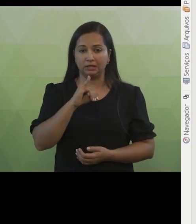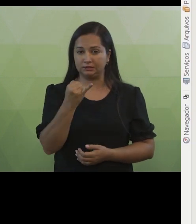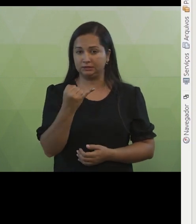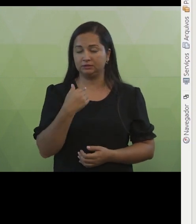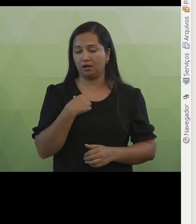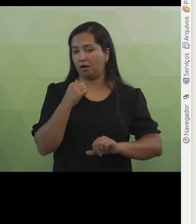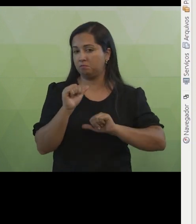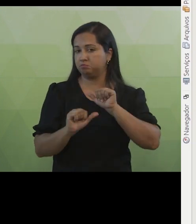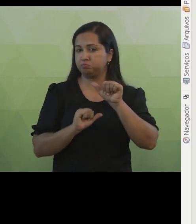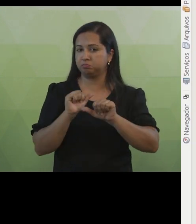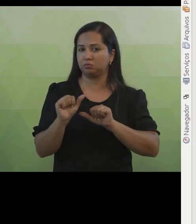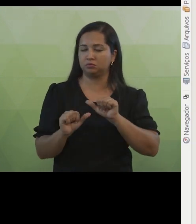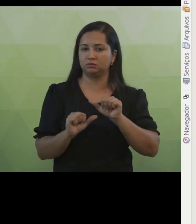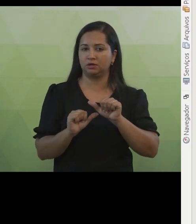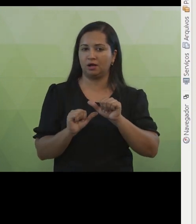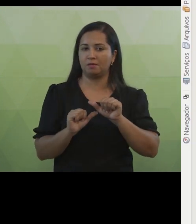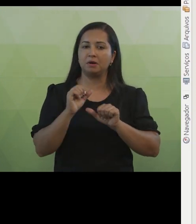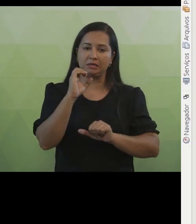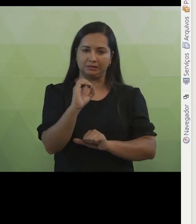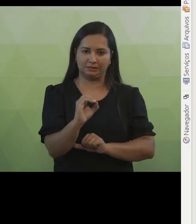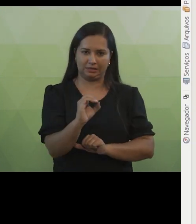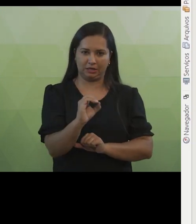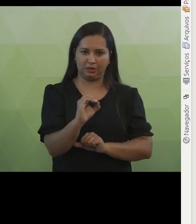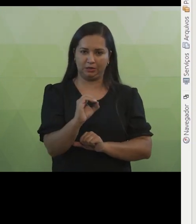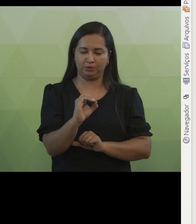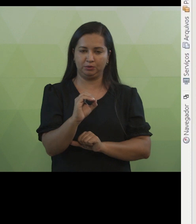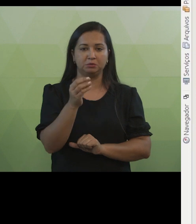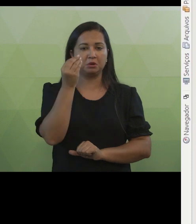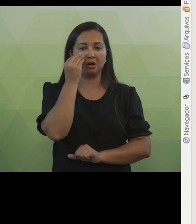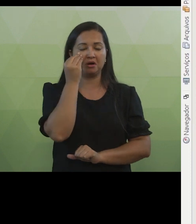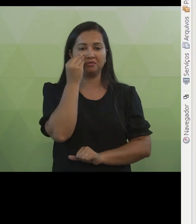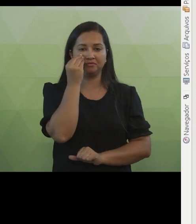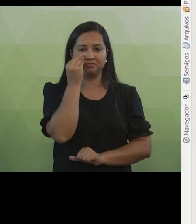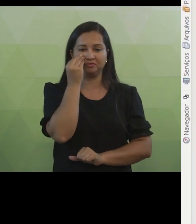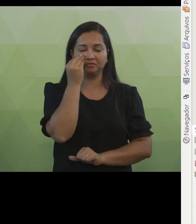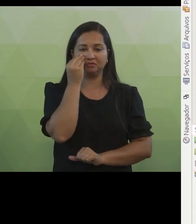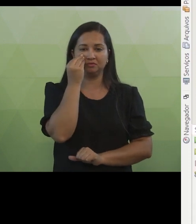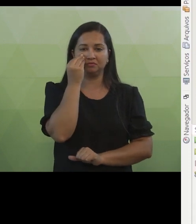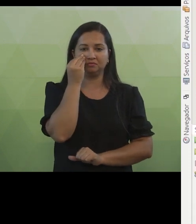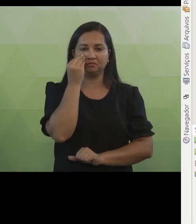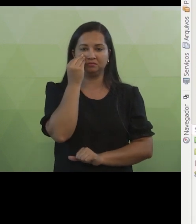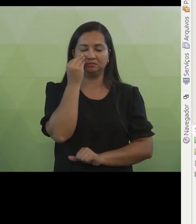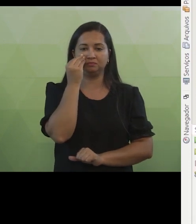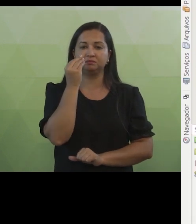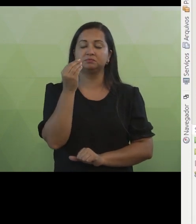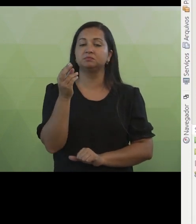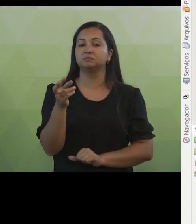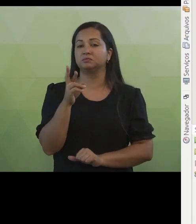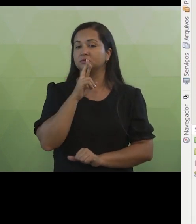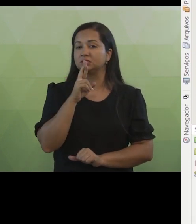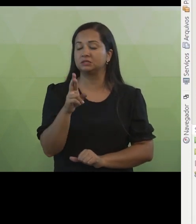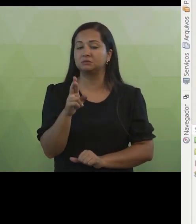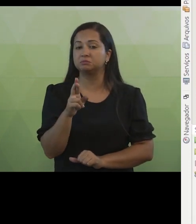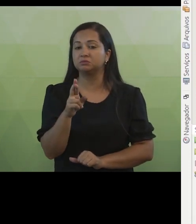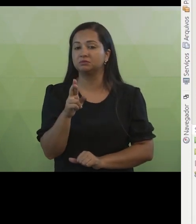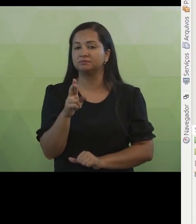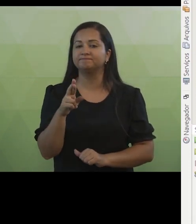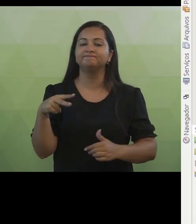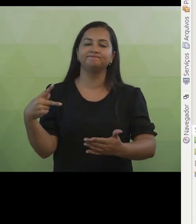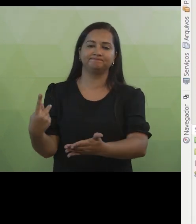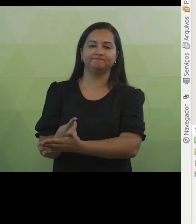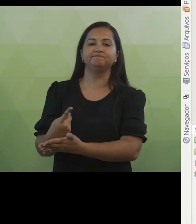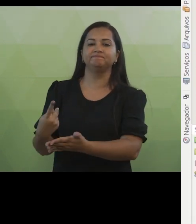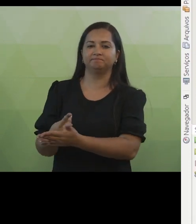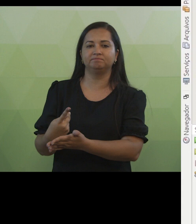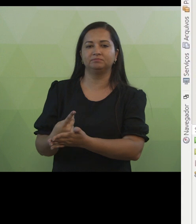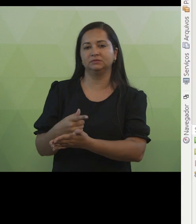meu denominador para 0, nós vamos verificar que a execução dessa nossa aplicação acarreta um erro,